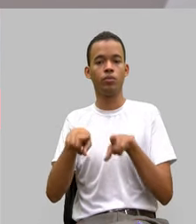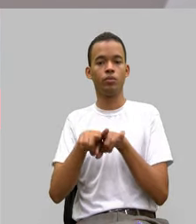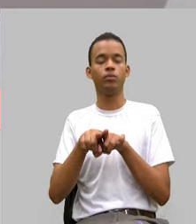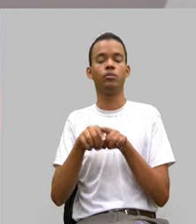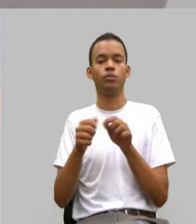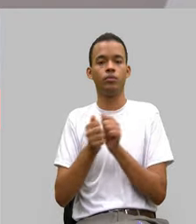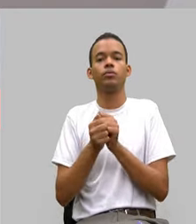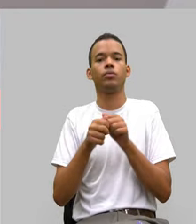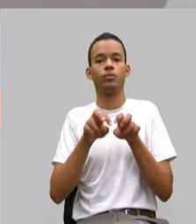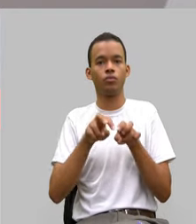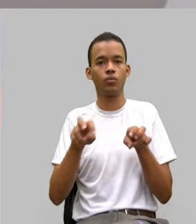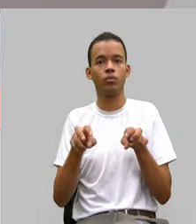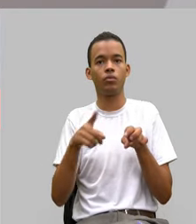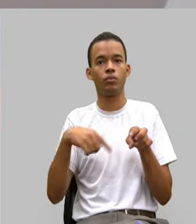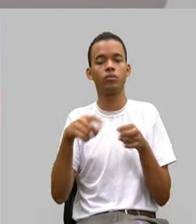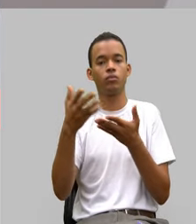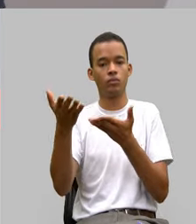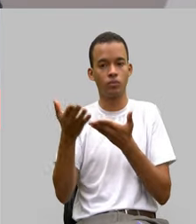seguintes